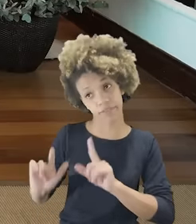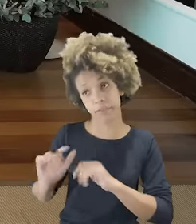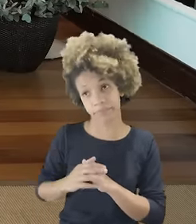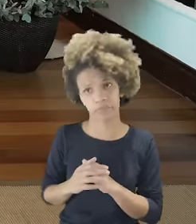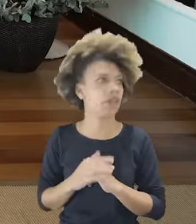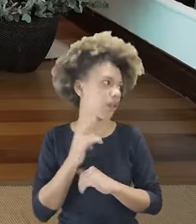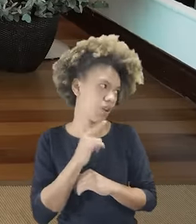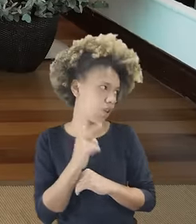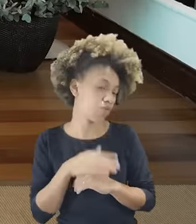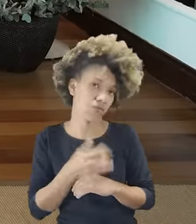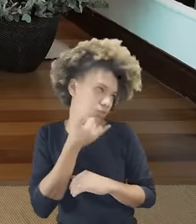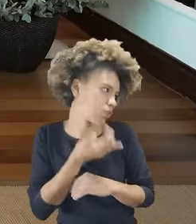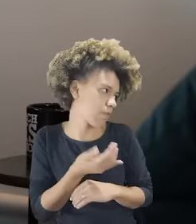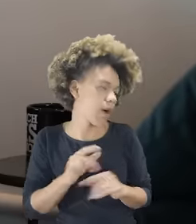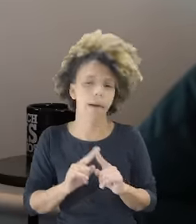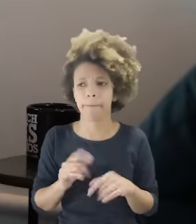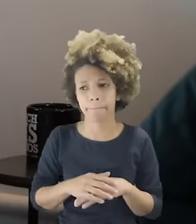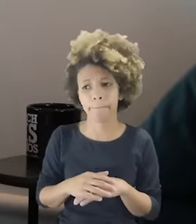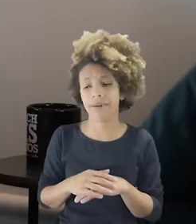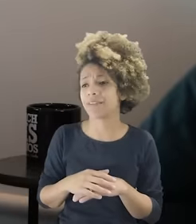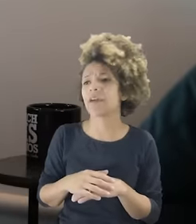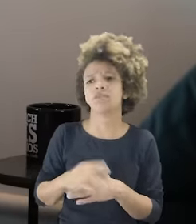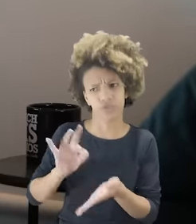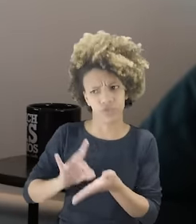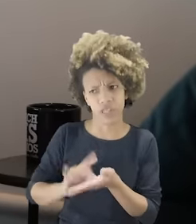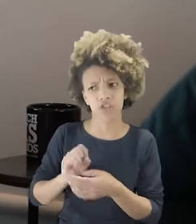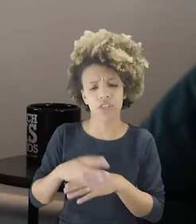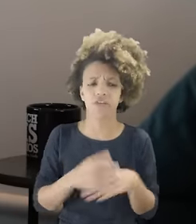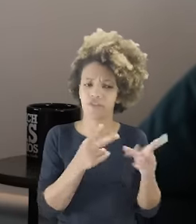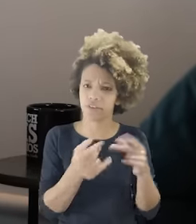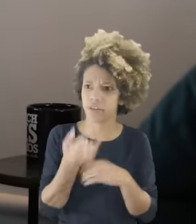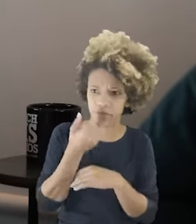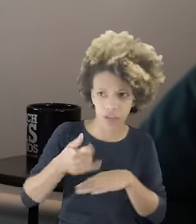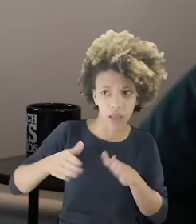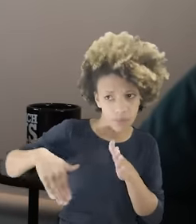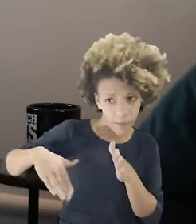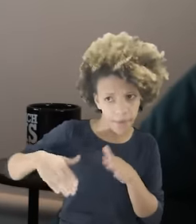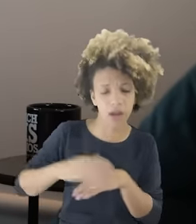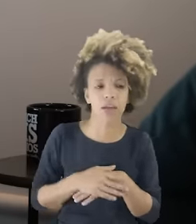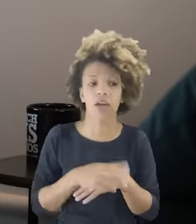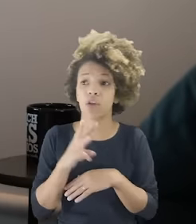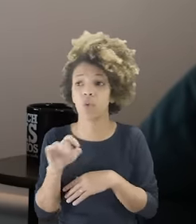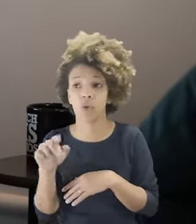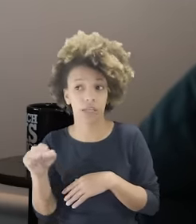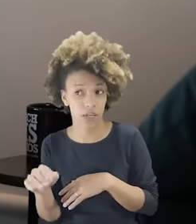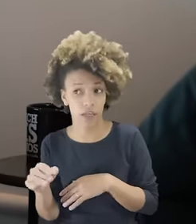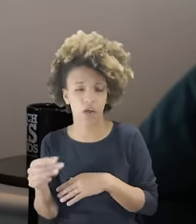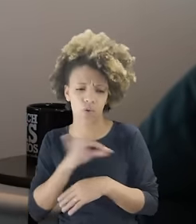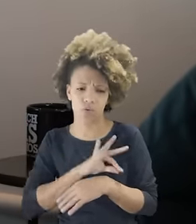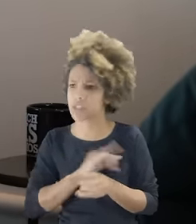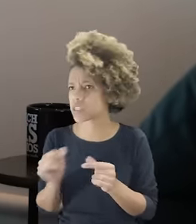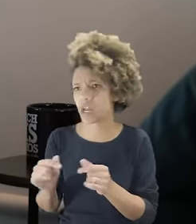Claro é ó desculpa porque se tu pensar comigo em todas as esferas a gente pegar o vendedor da praia até o William Bonner ganhar um dicionário